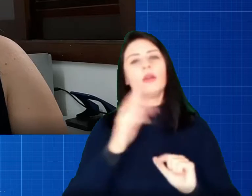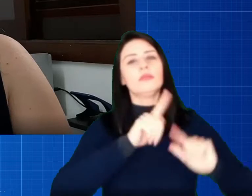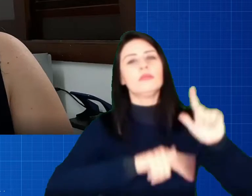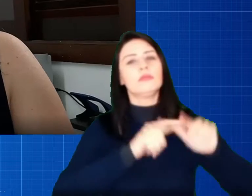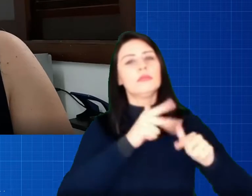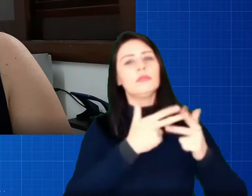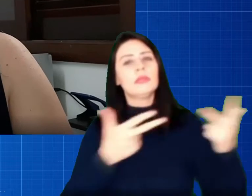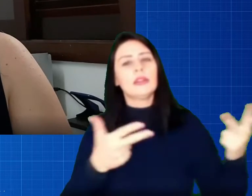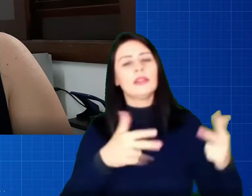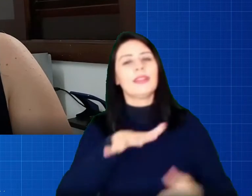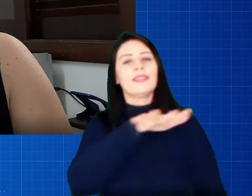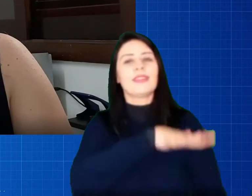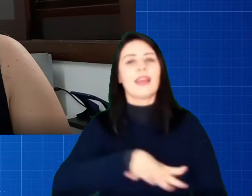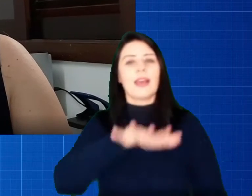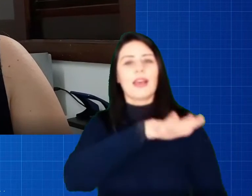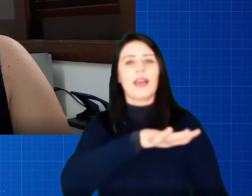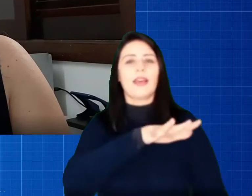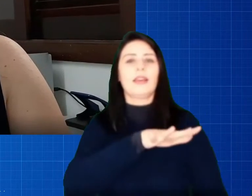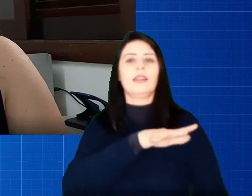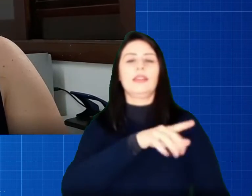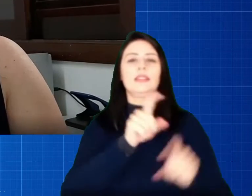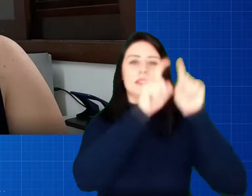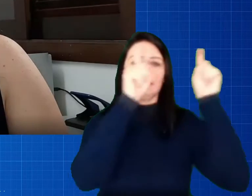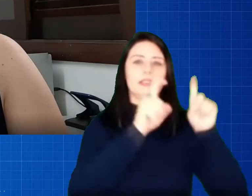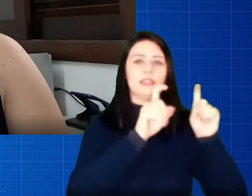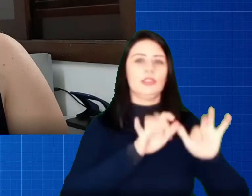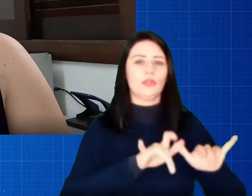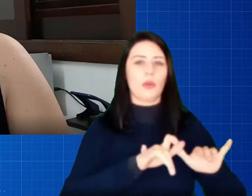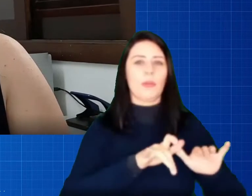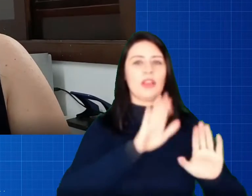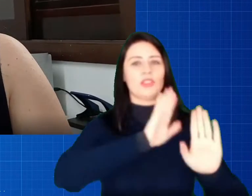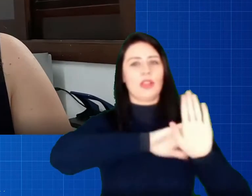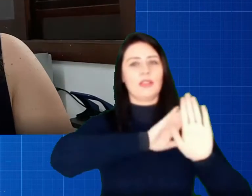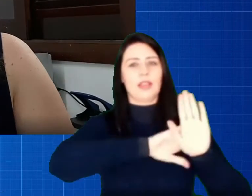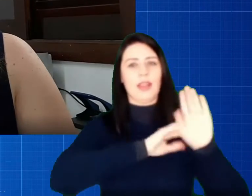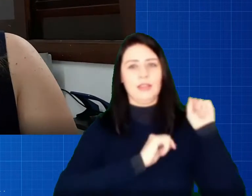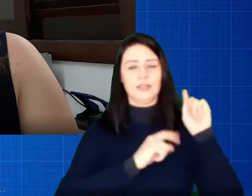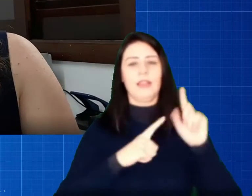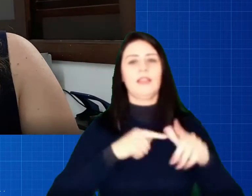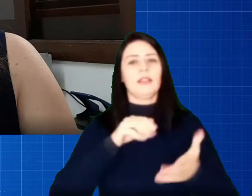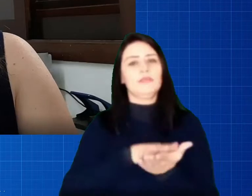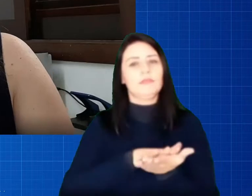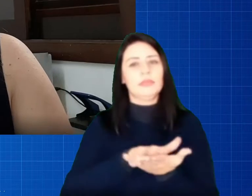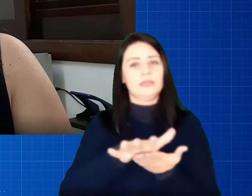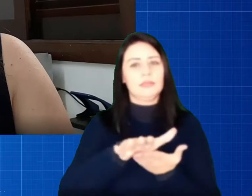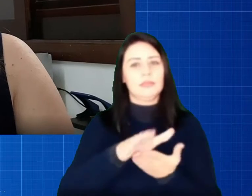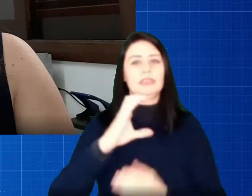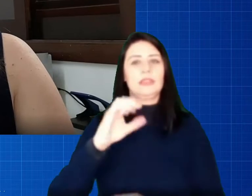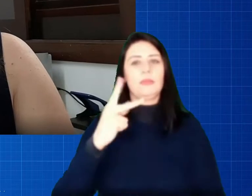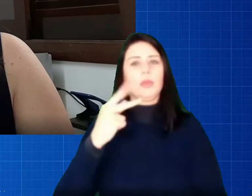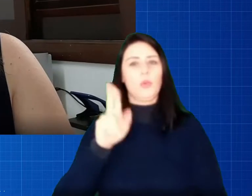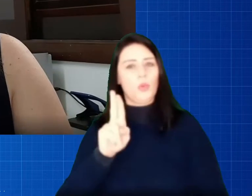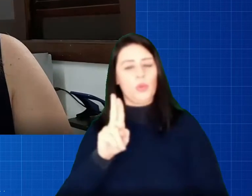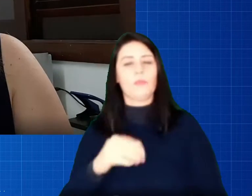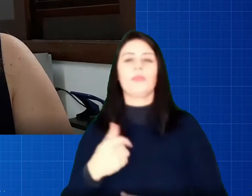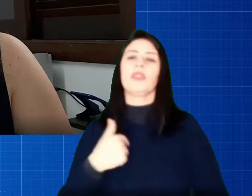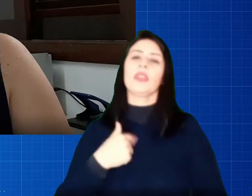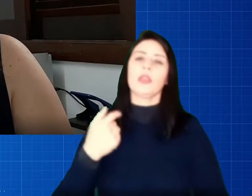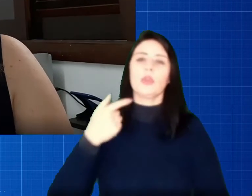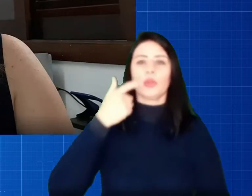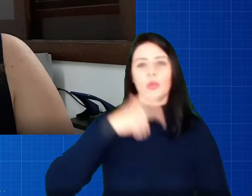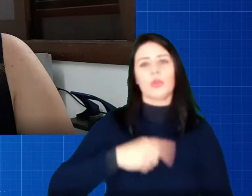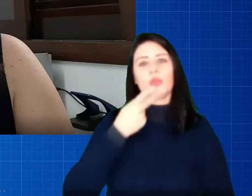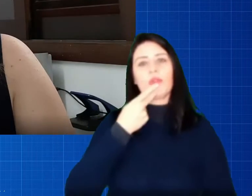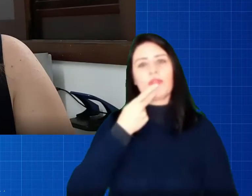alguns equipamentos de informática ao fundo, uma impressora e um CPU. E eu